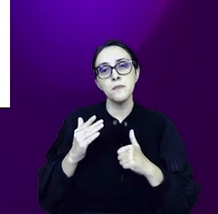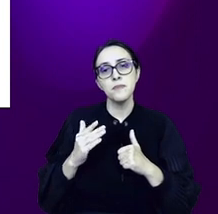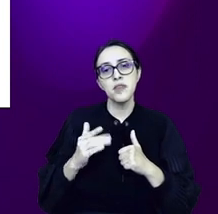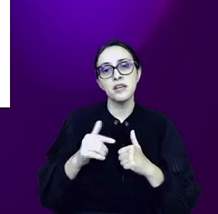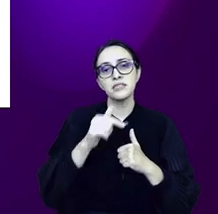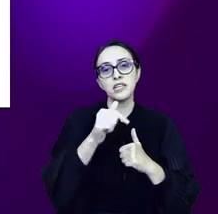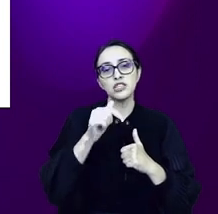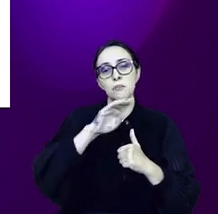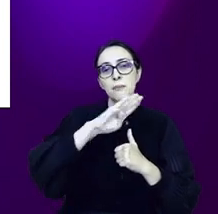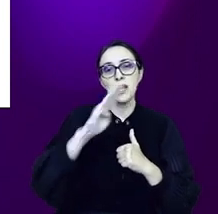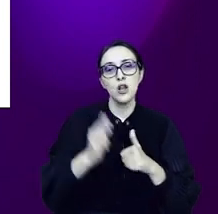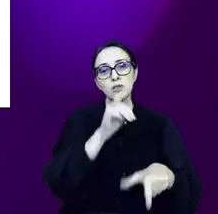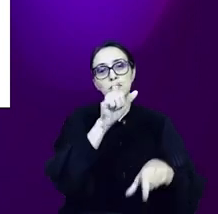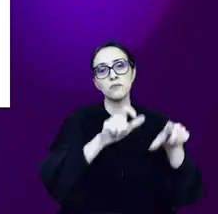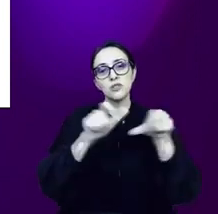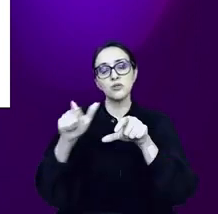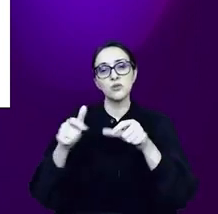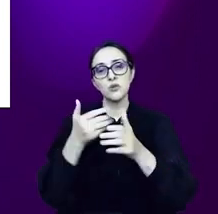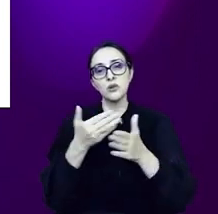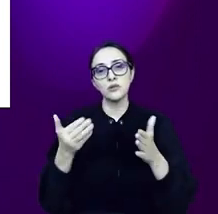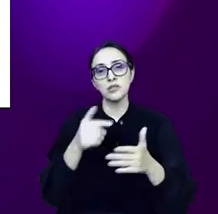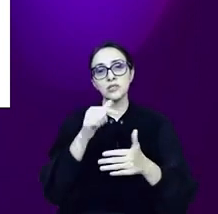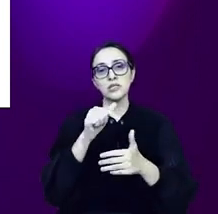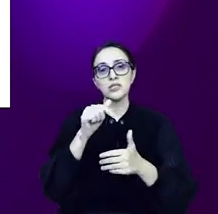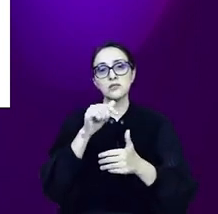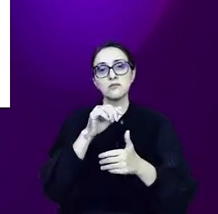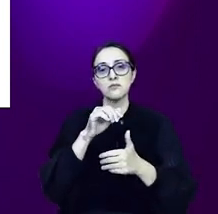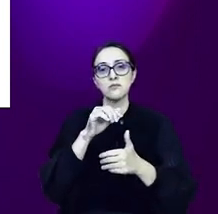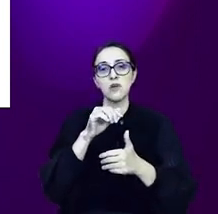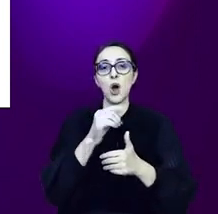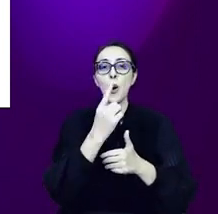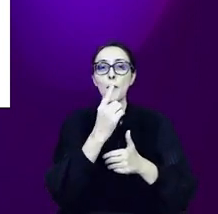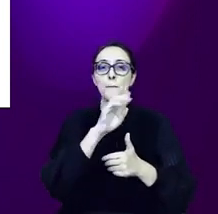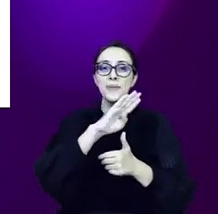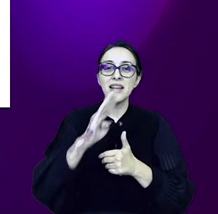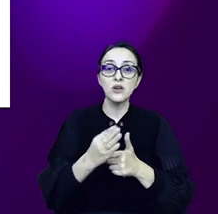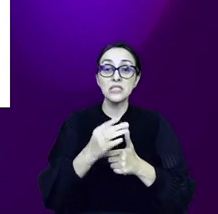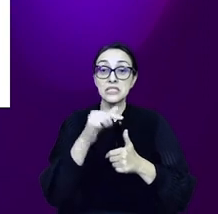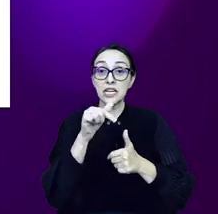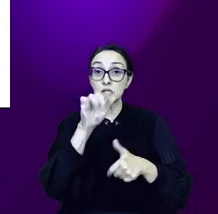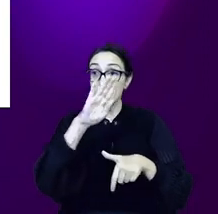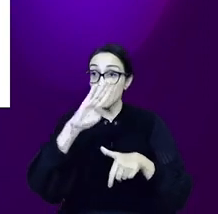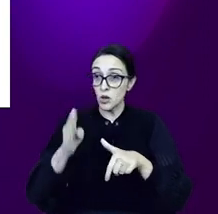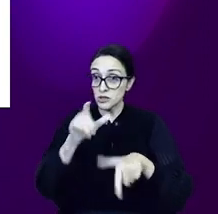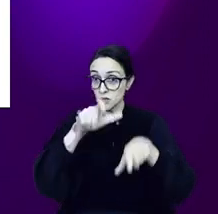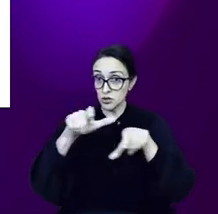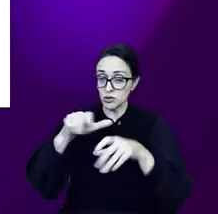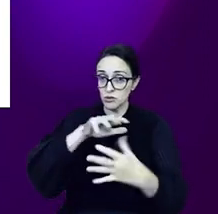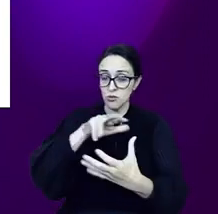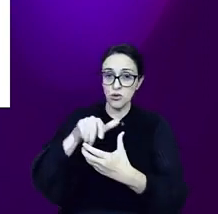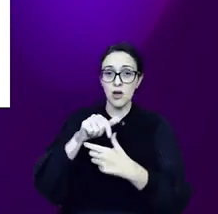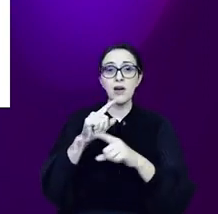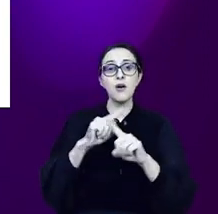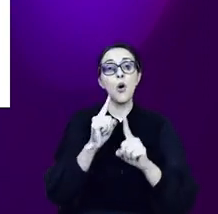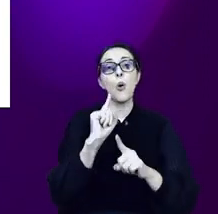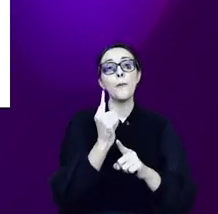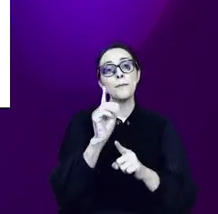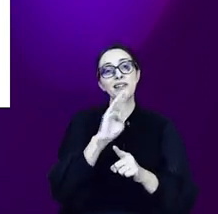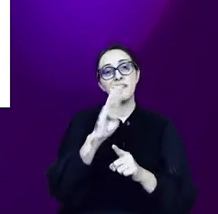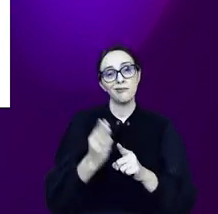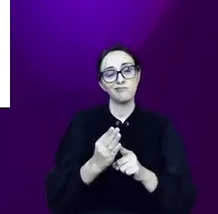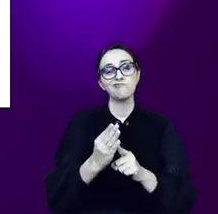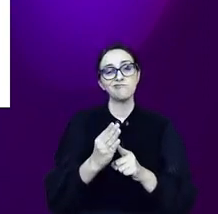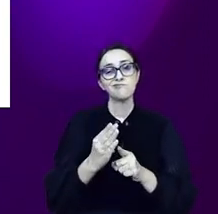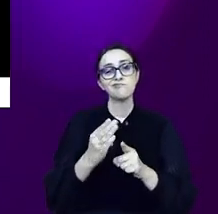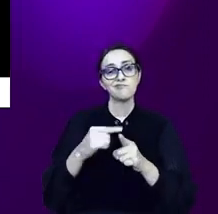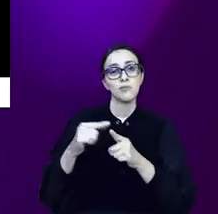7 bilhões de pessoas hoje no planeta, um pouco mais de 7 bilhões no planeta, praticamente 1 bilhão tem algum tipo de limitação frequentemente relacionada à doença